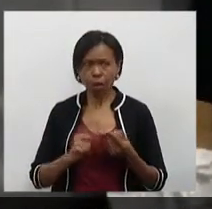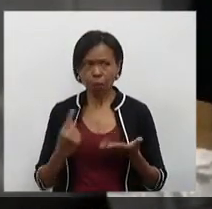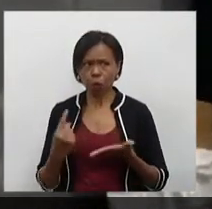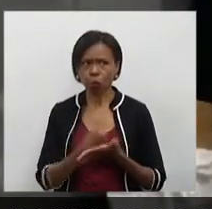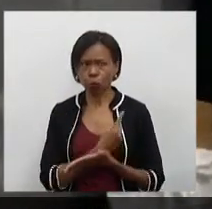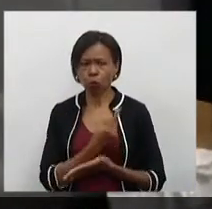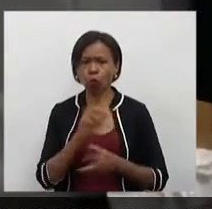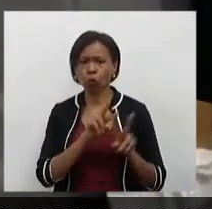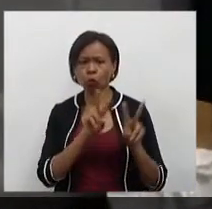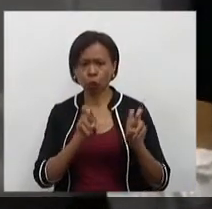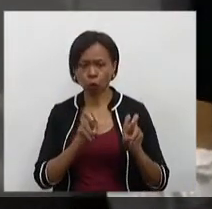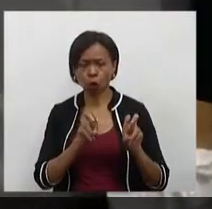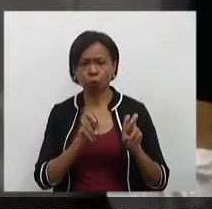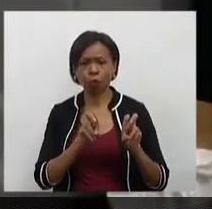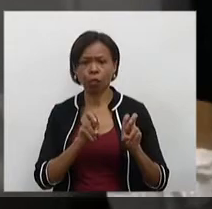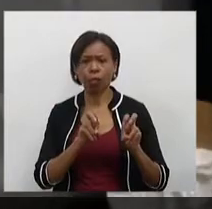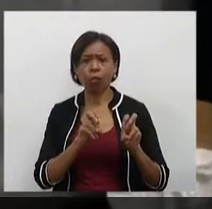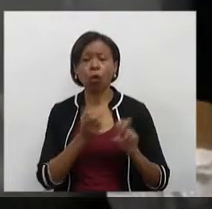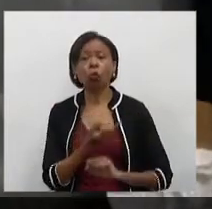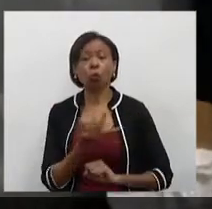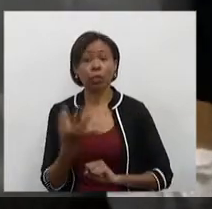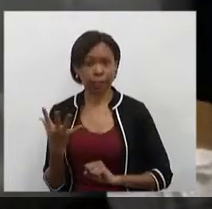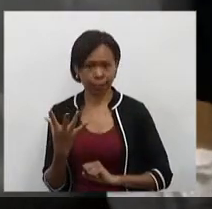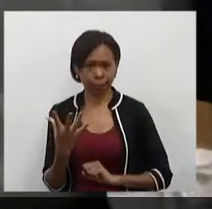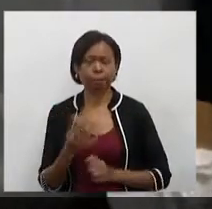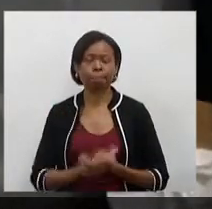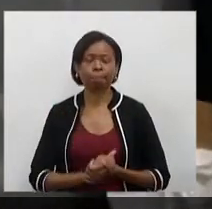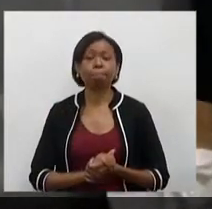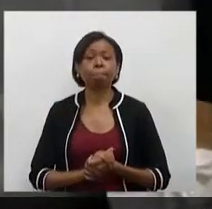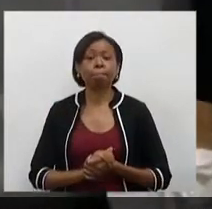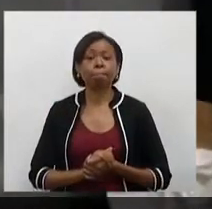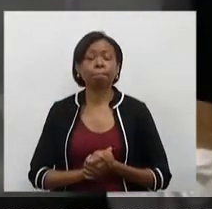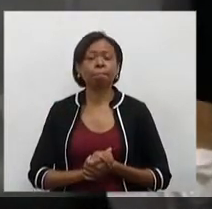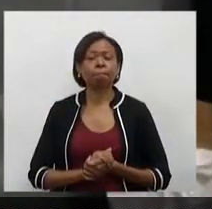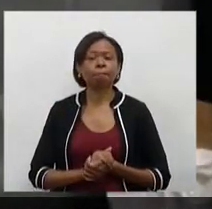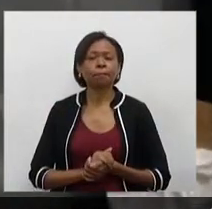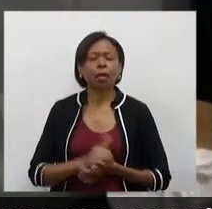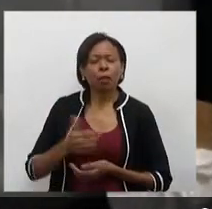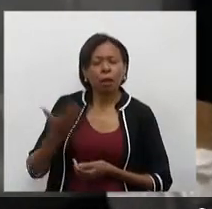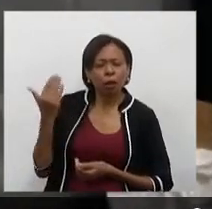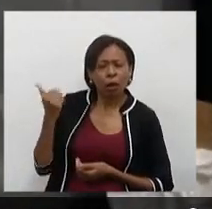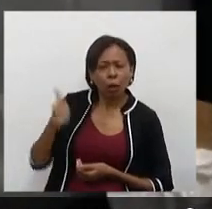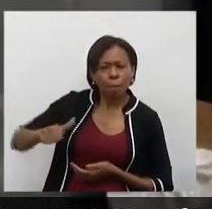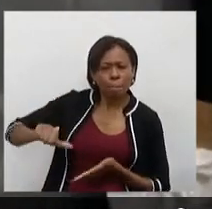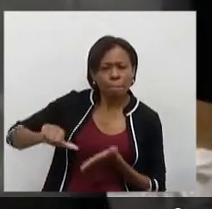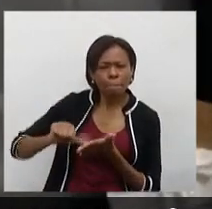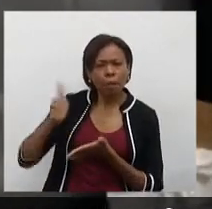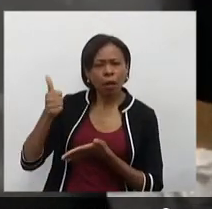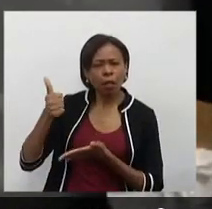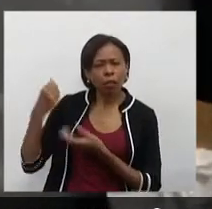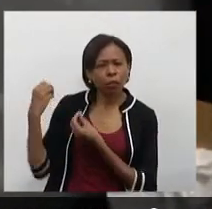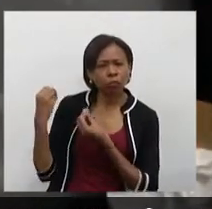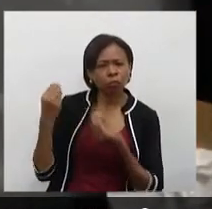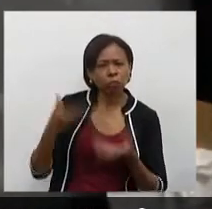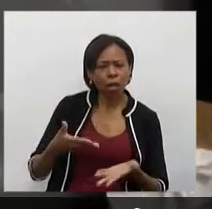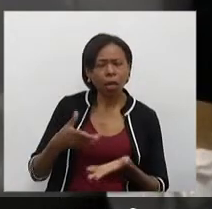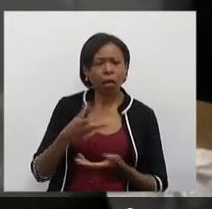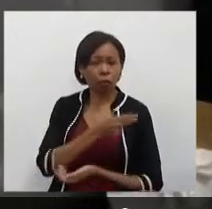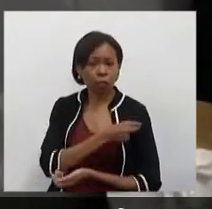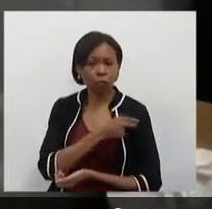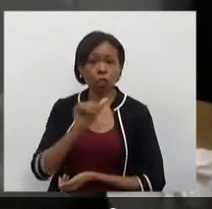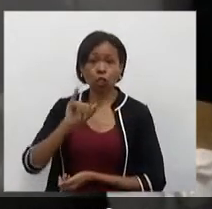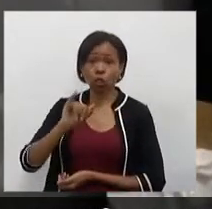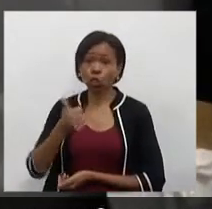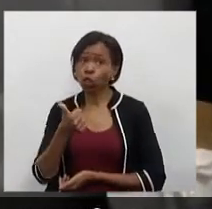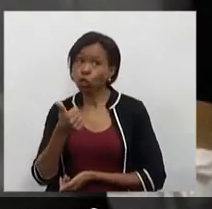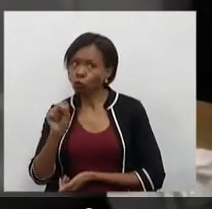sobre a questão, né, da verificação dos quantitativos. Então, lá na primeira remessa da vacina, né, foi no dia 18 de